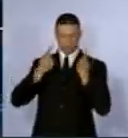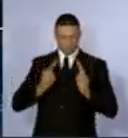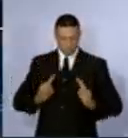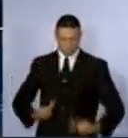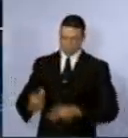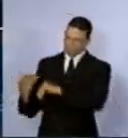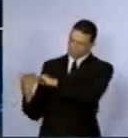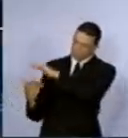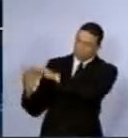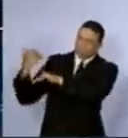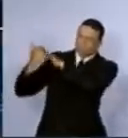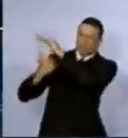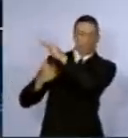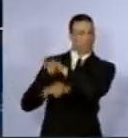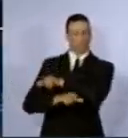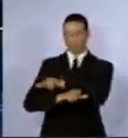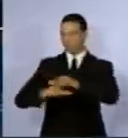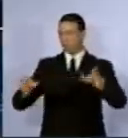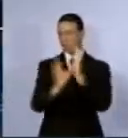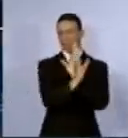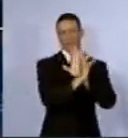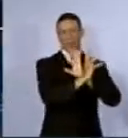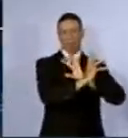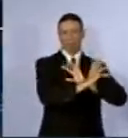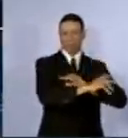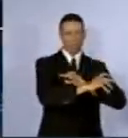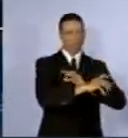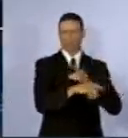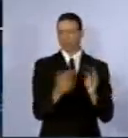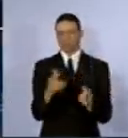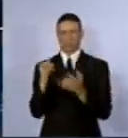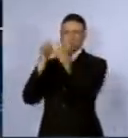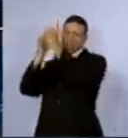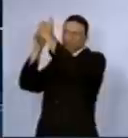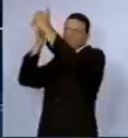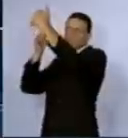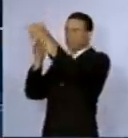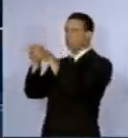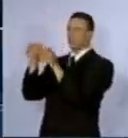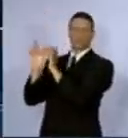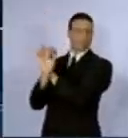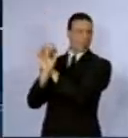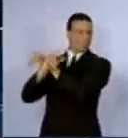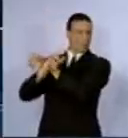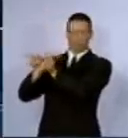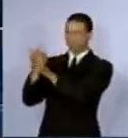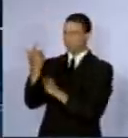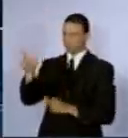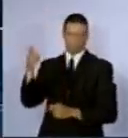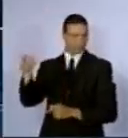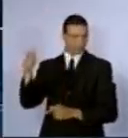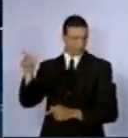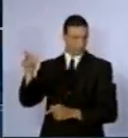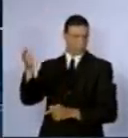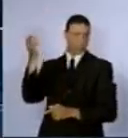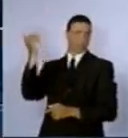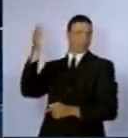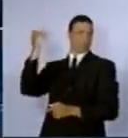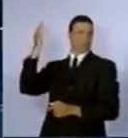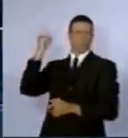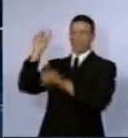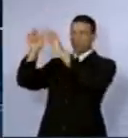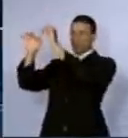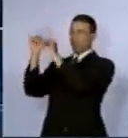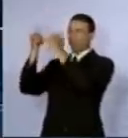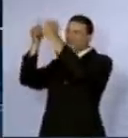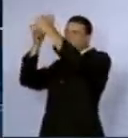desenvolvidos. A maior parte do tempo, sem os humanos, não existia essa exposição a esses tipos de campos. Portanto, esses campos não são